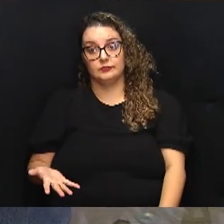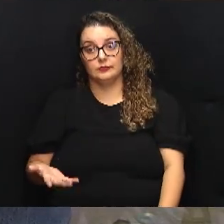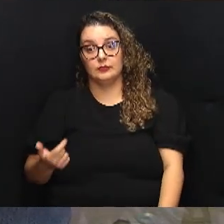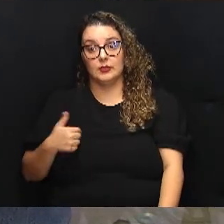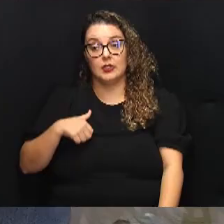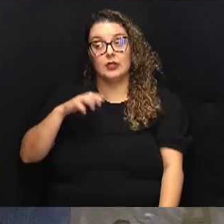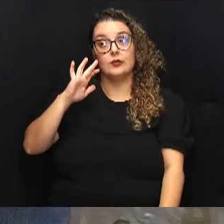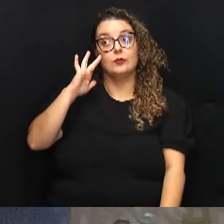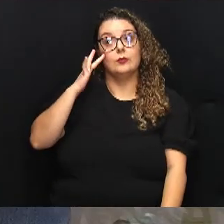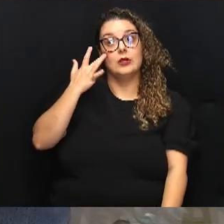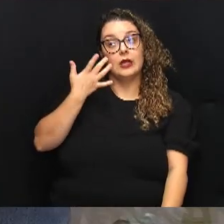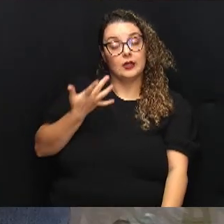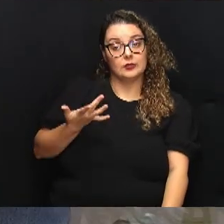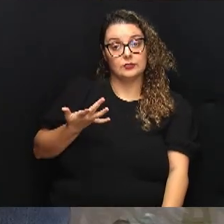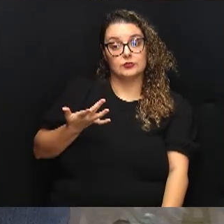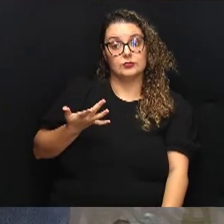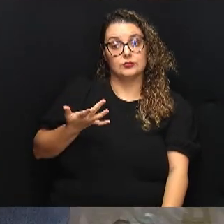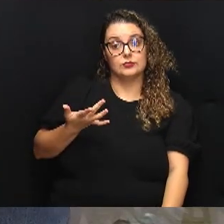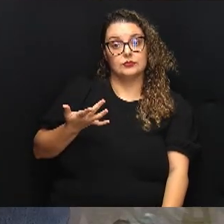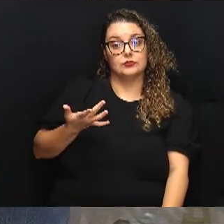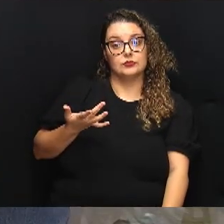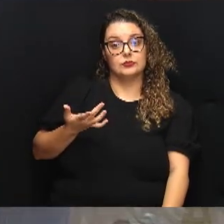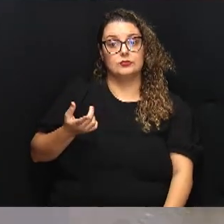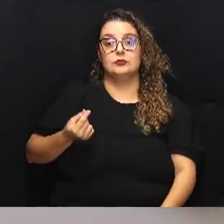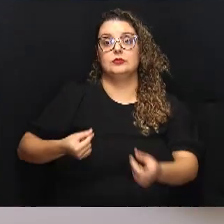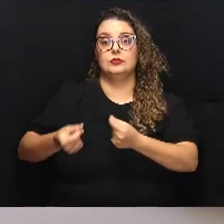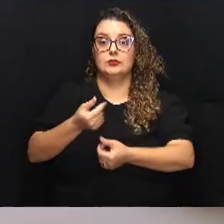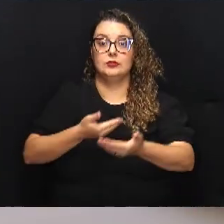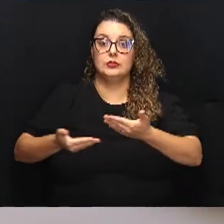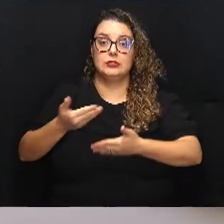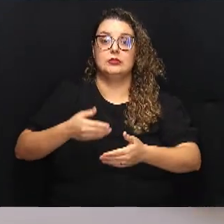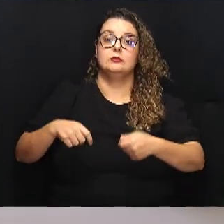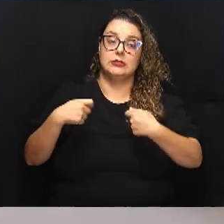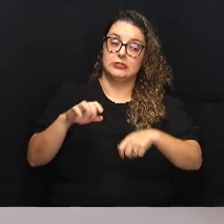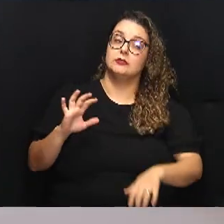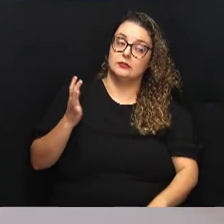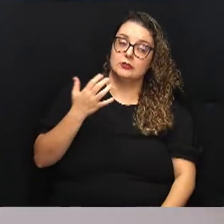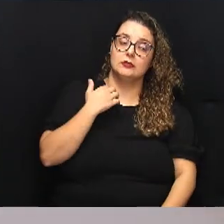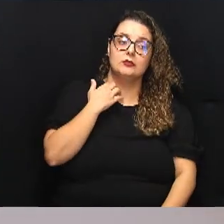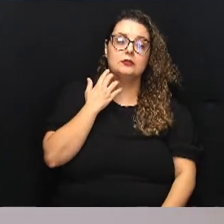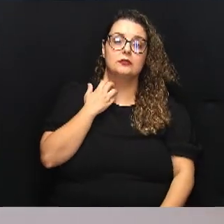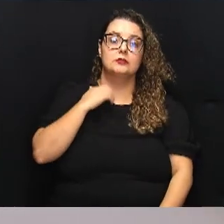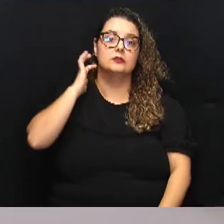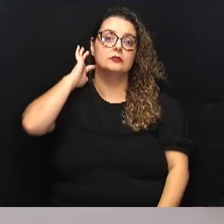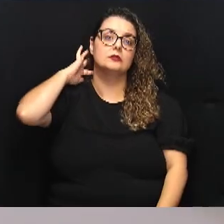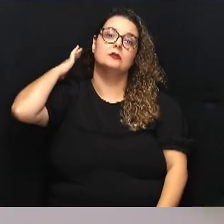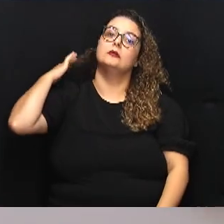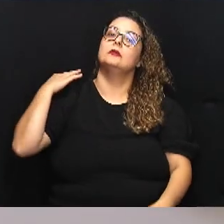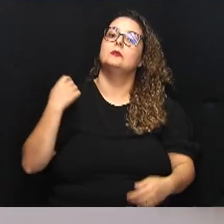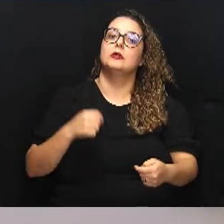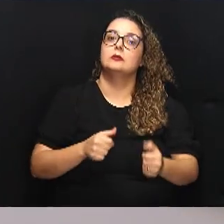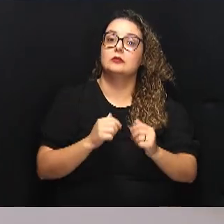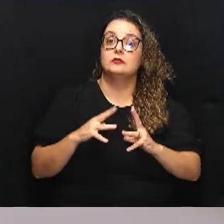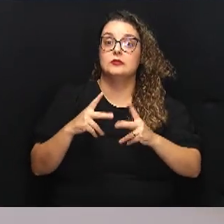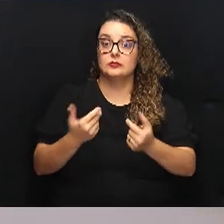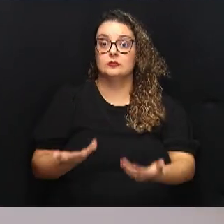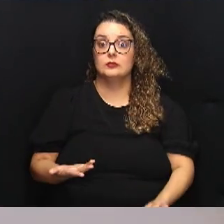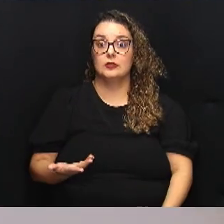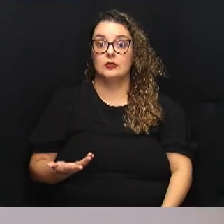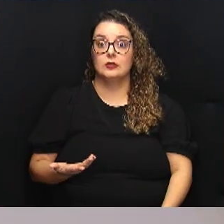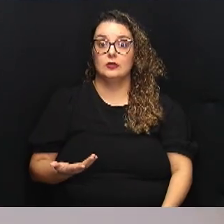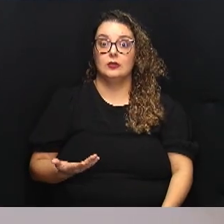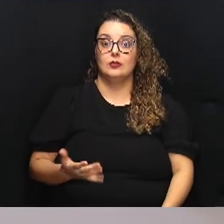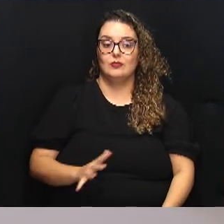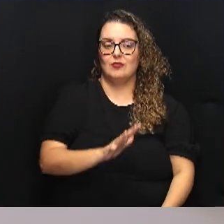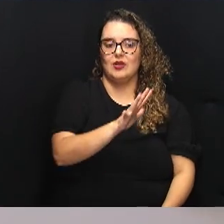acho que as negociações têm que acontecer para benefício de todo mundo, porque uma alta é ruim